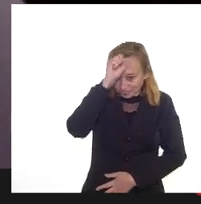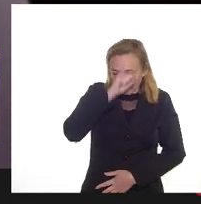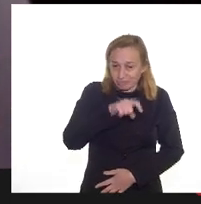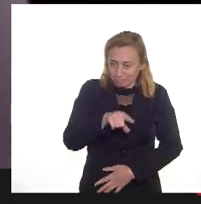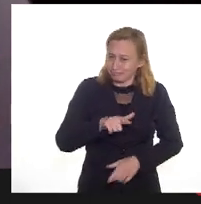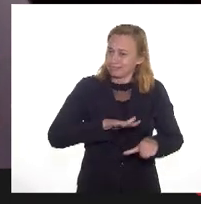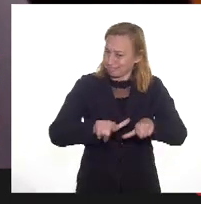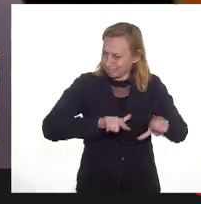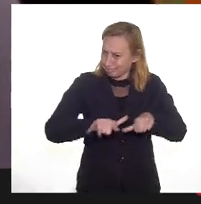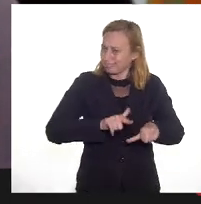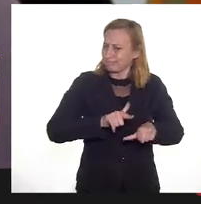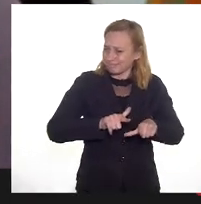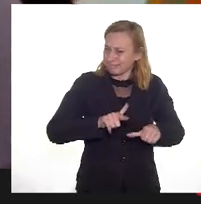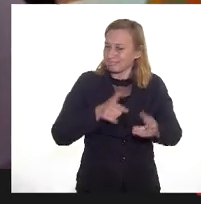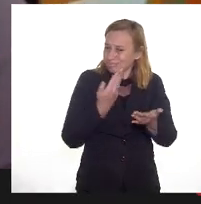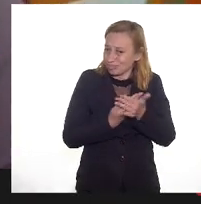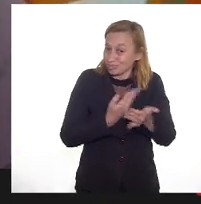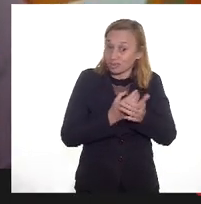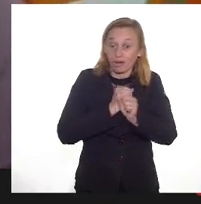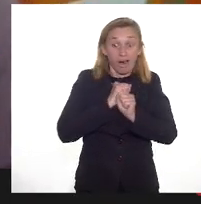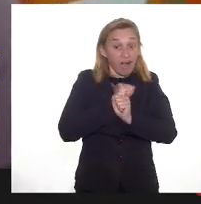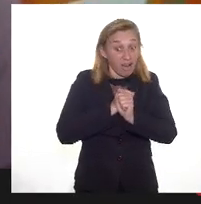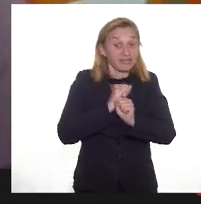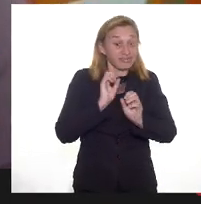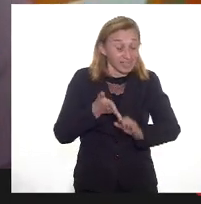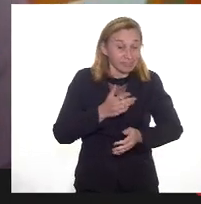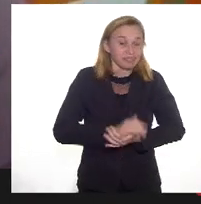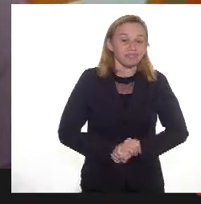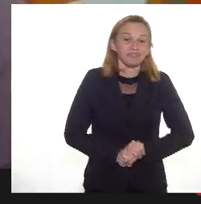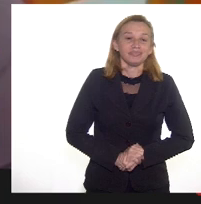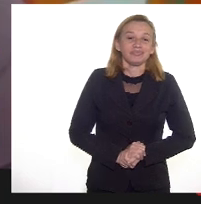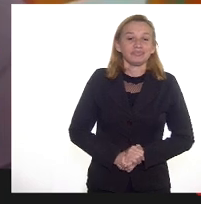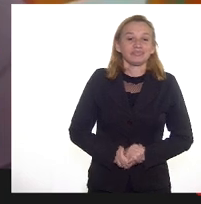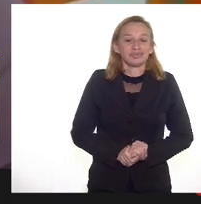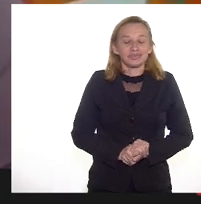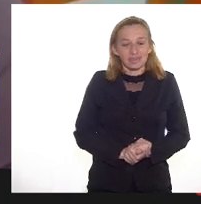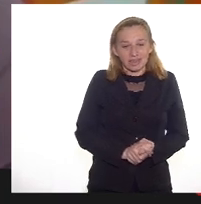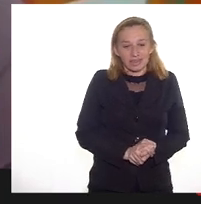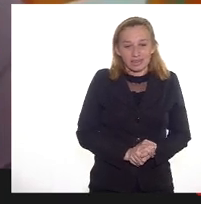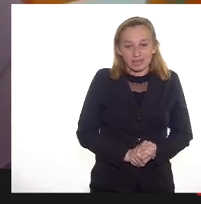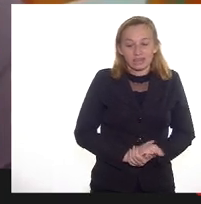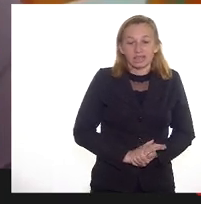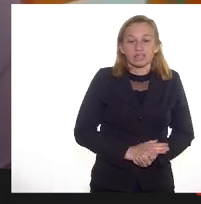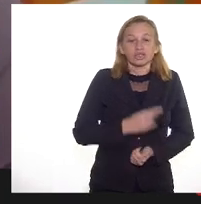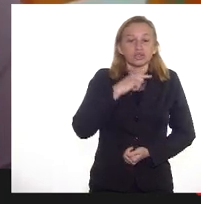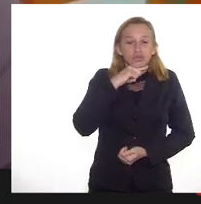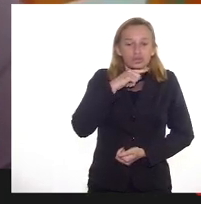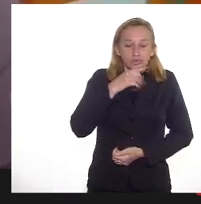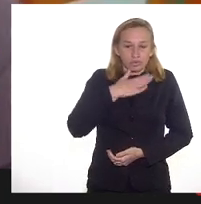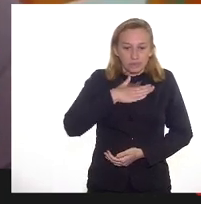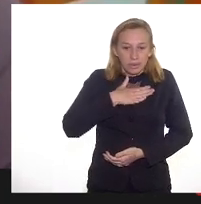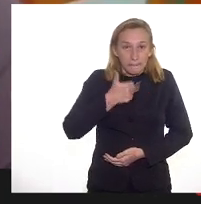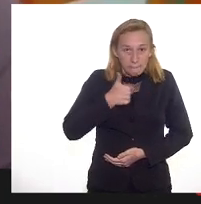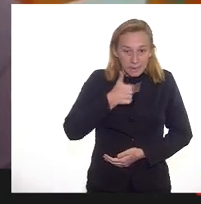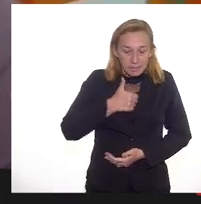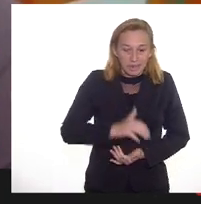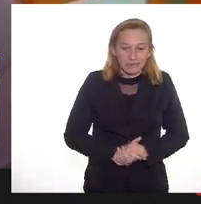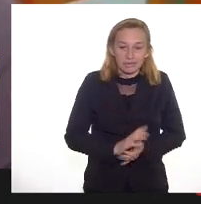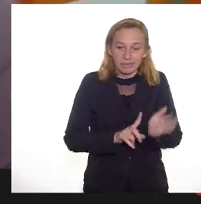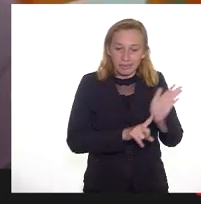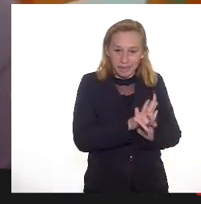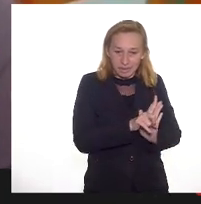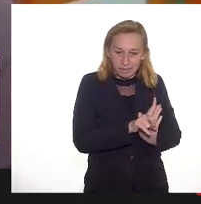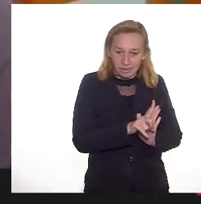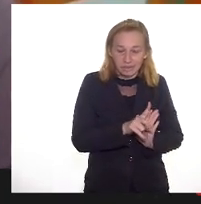estão trabalhando, estudando isso há muito mais tempo. As minhas dúvidas eram, primeiro foi a pergunta